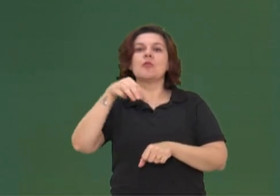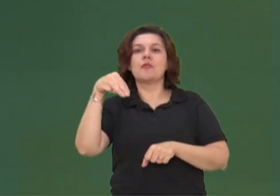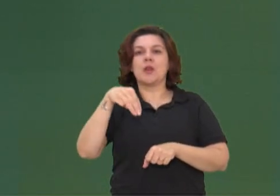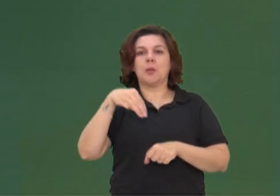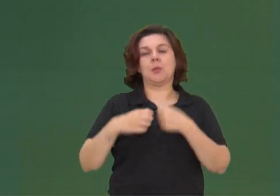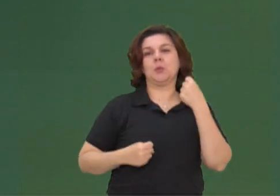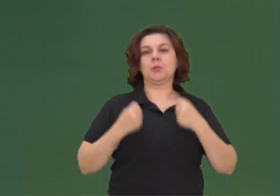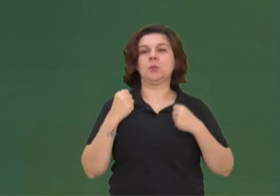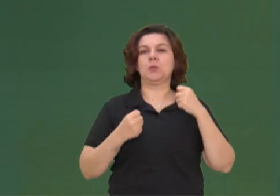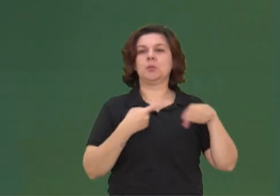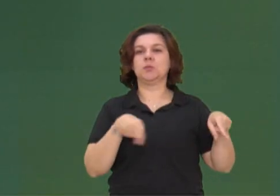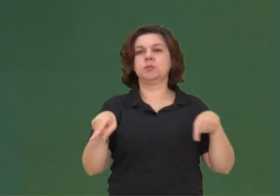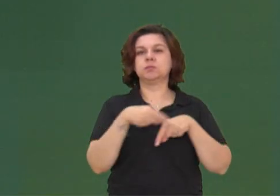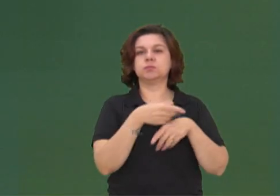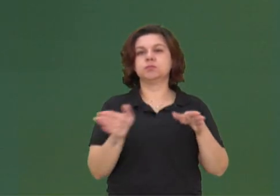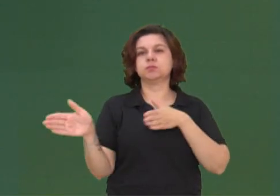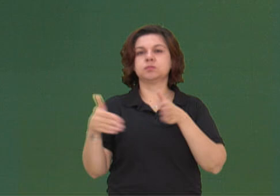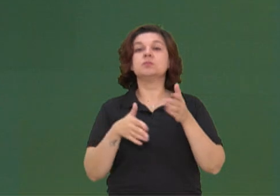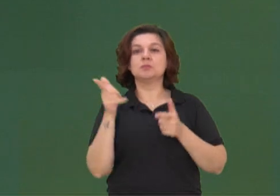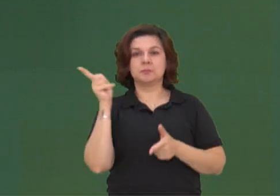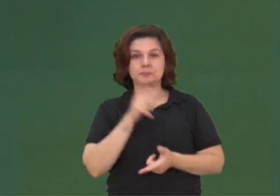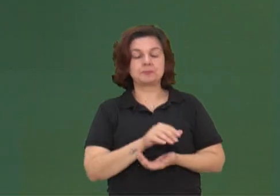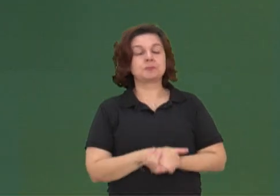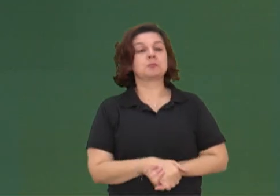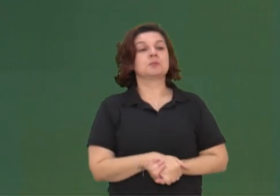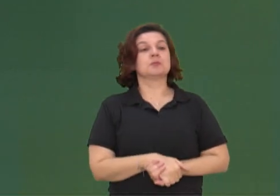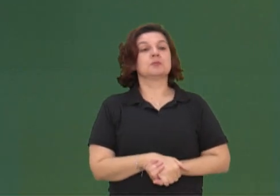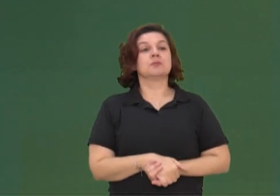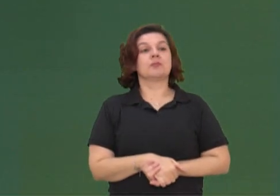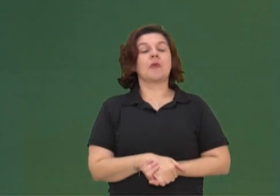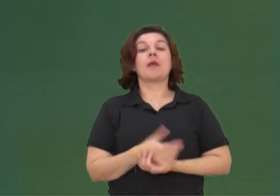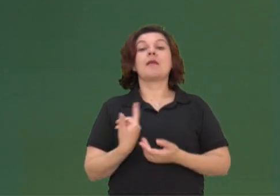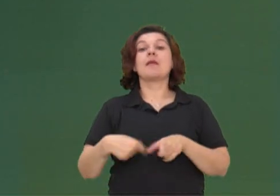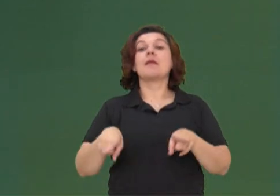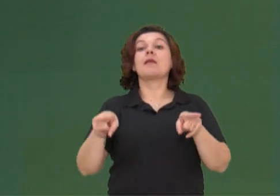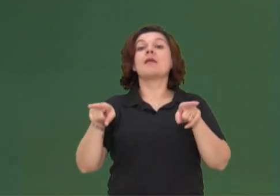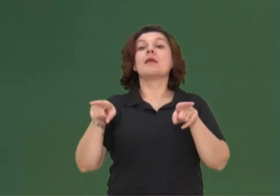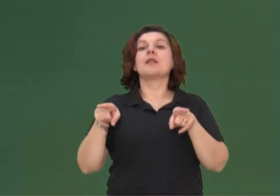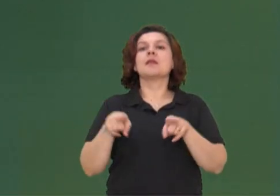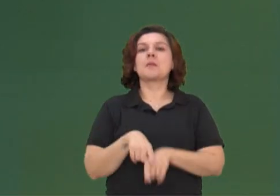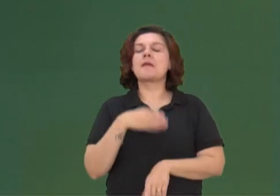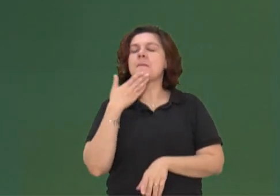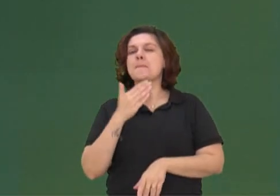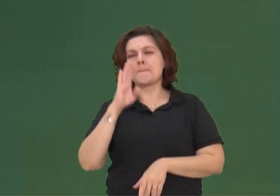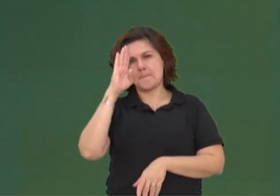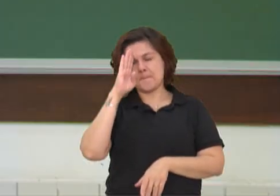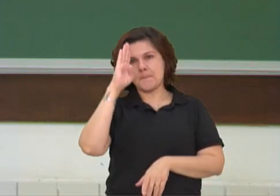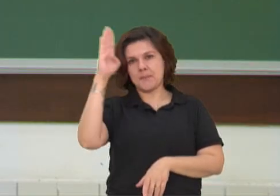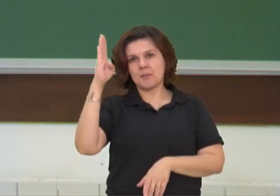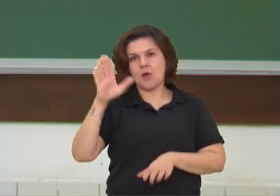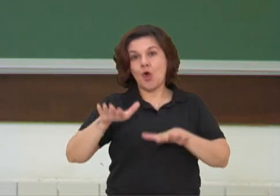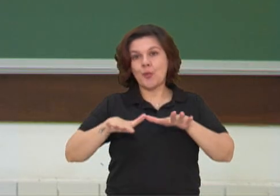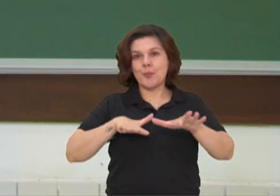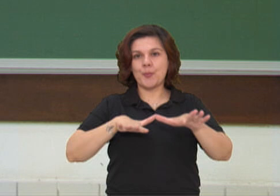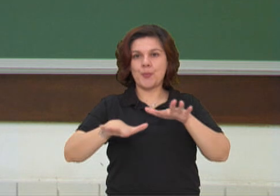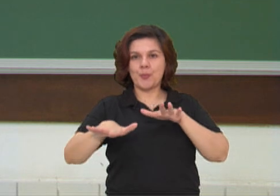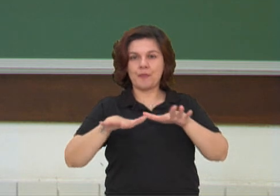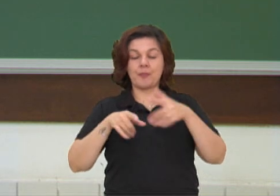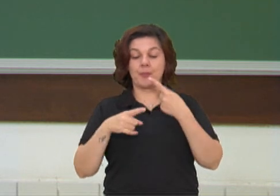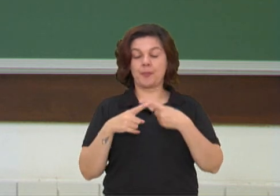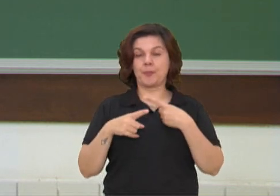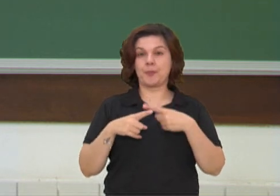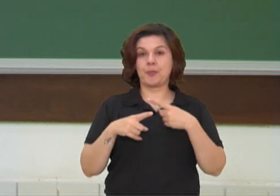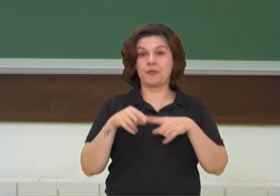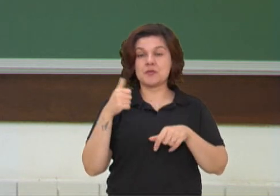conseguir fazer ali os movimentos com mais facilidade. E outra coisa, vai melhorar principalmente a mobilidade, porque como você vai estar treinando todos os músculos do